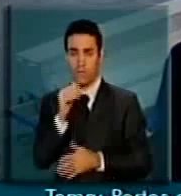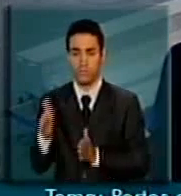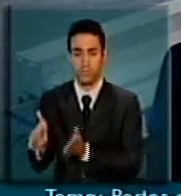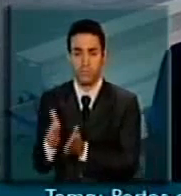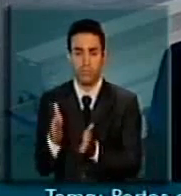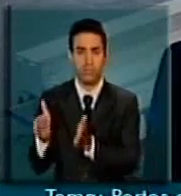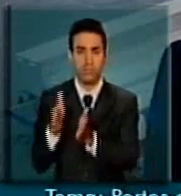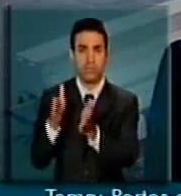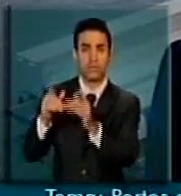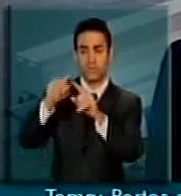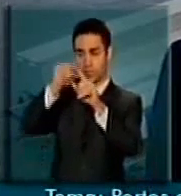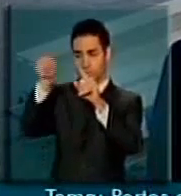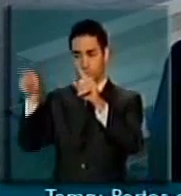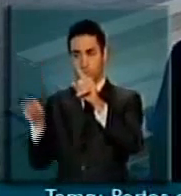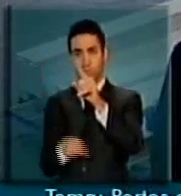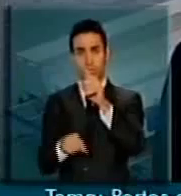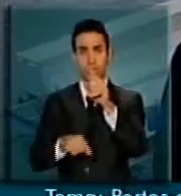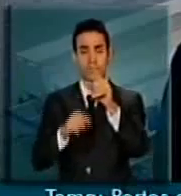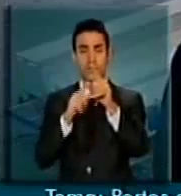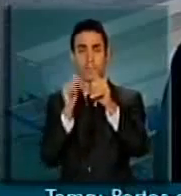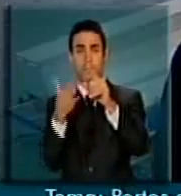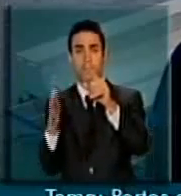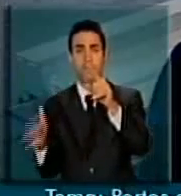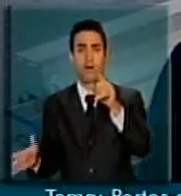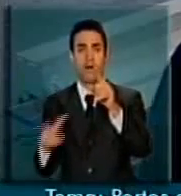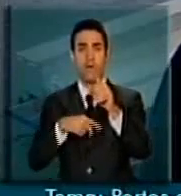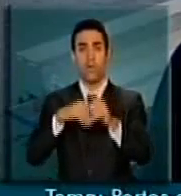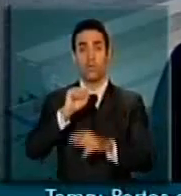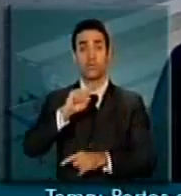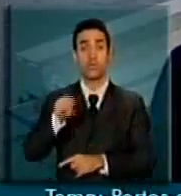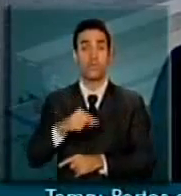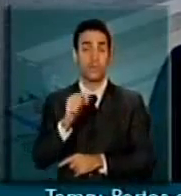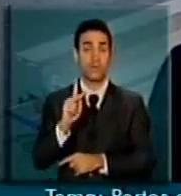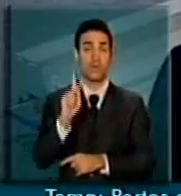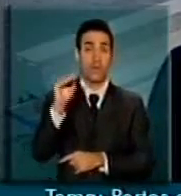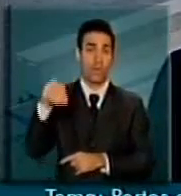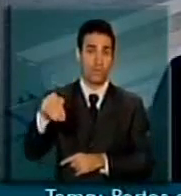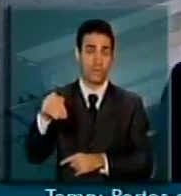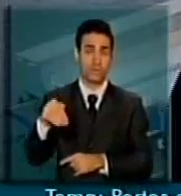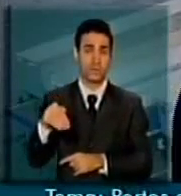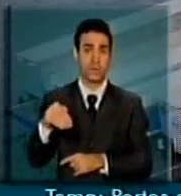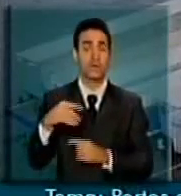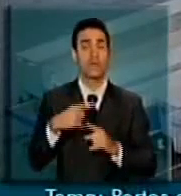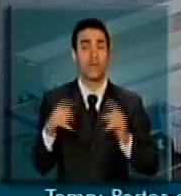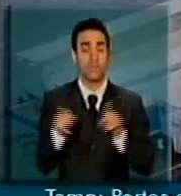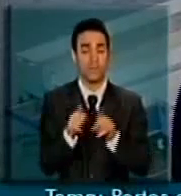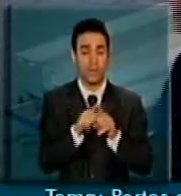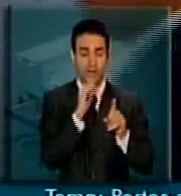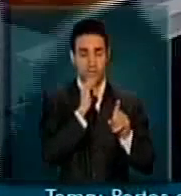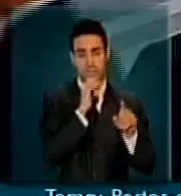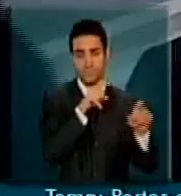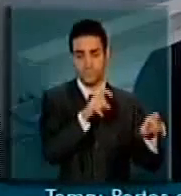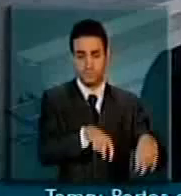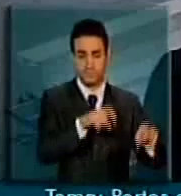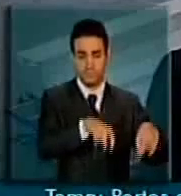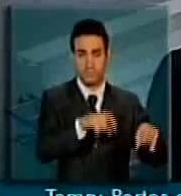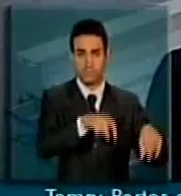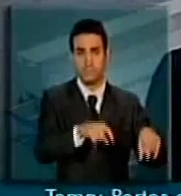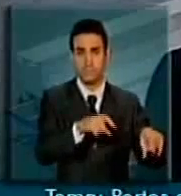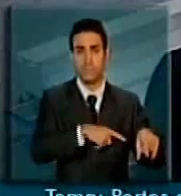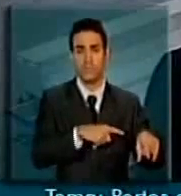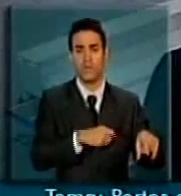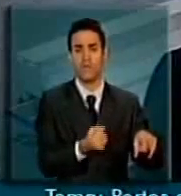costa marítima, mas atravessamos o país com o resultado do agronegócio, por exemplo, por milhares